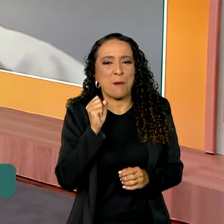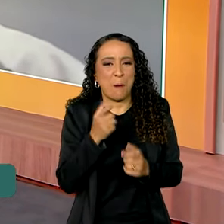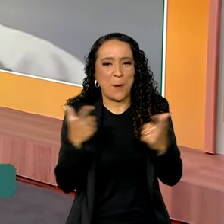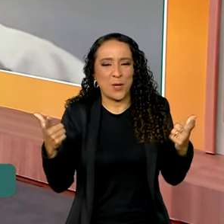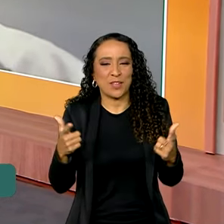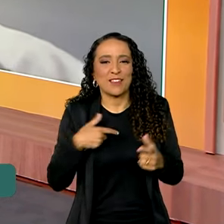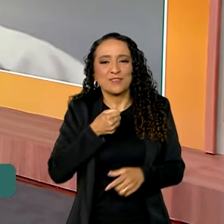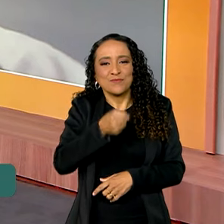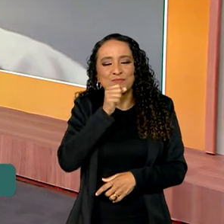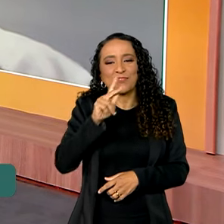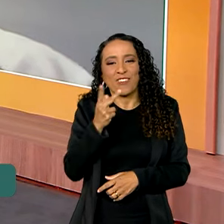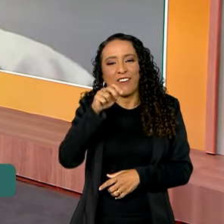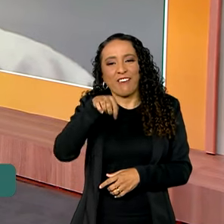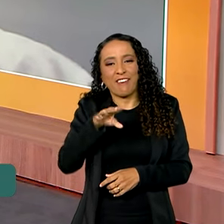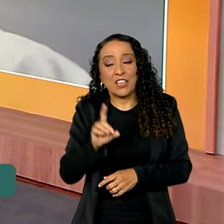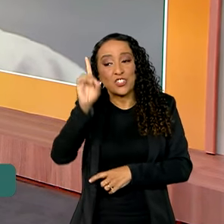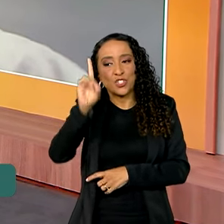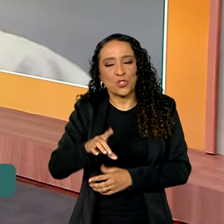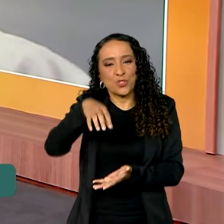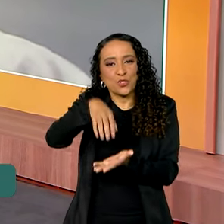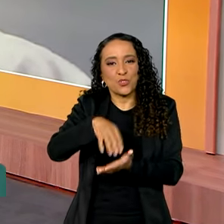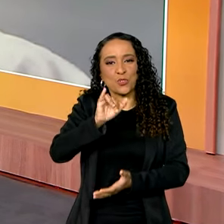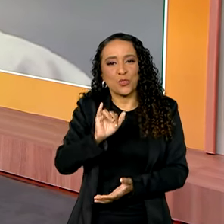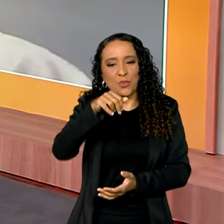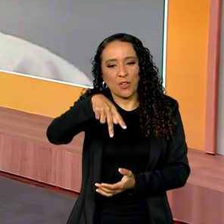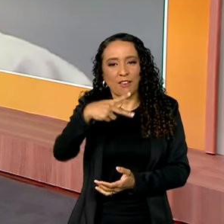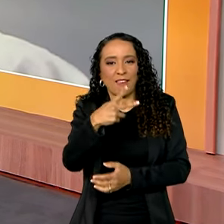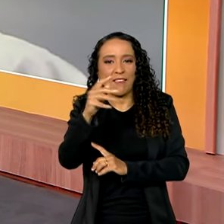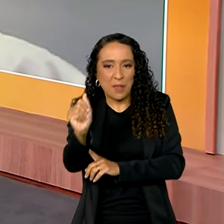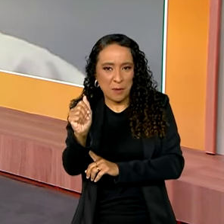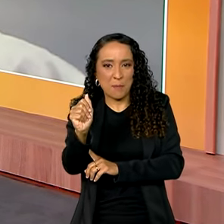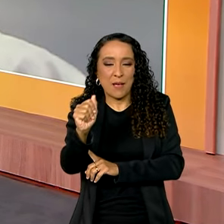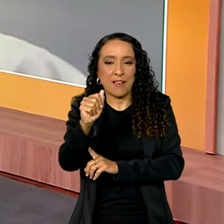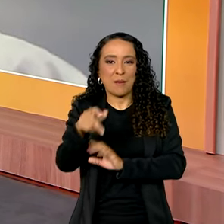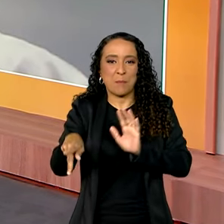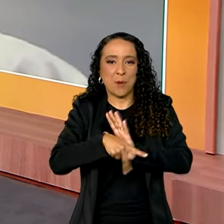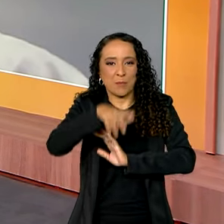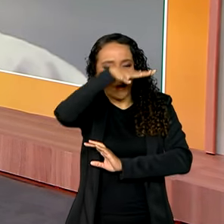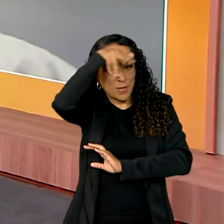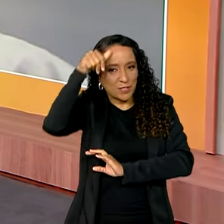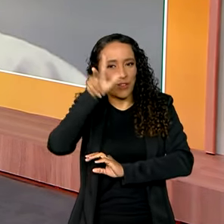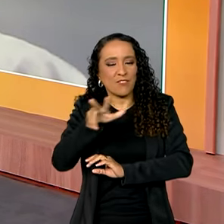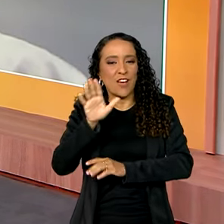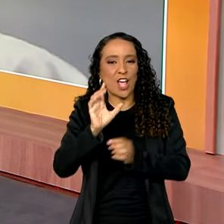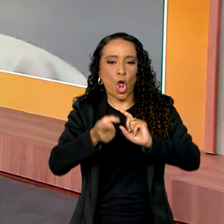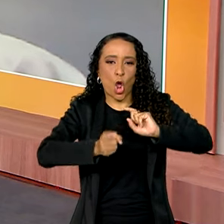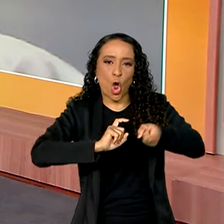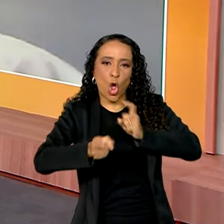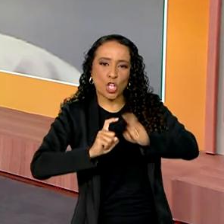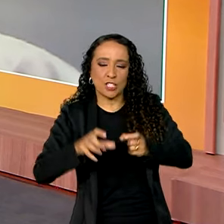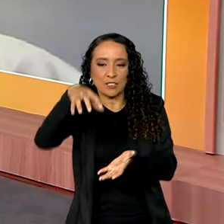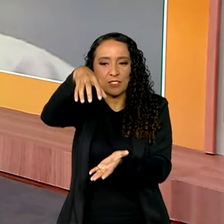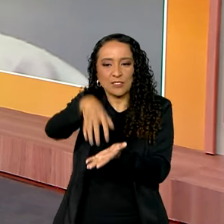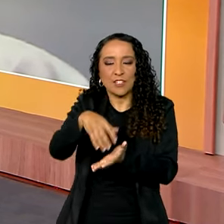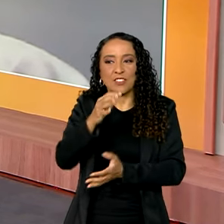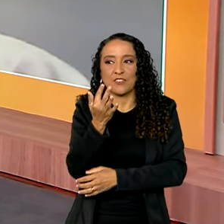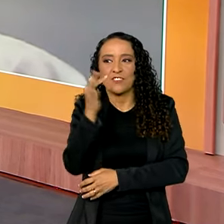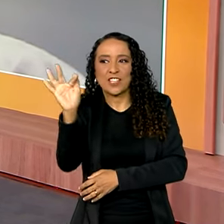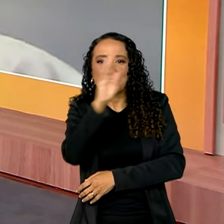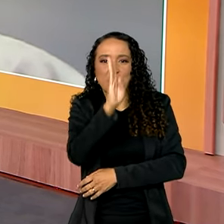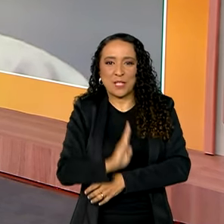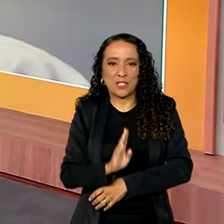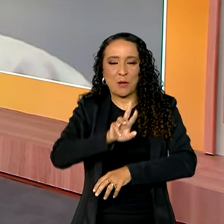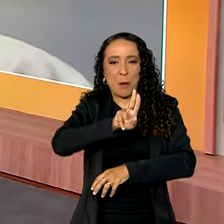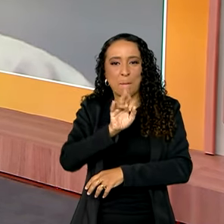Eu entrevistei Henrique Pereira, diretor do Instituto Nacional de Pesquisas da Amazônia e que vai coordenar o Centro Franco-Brasileiro